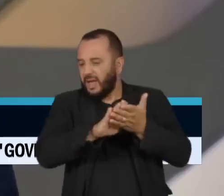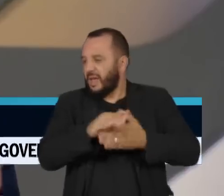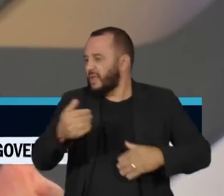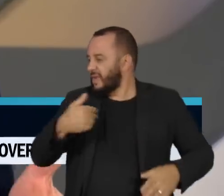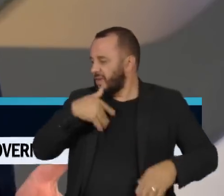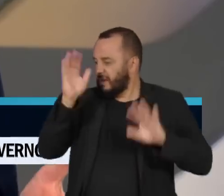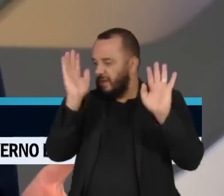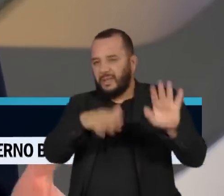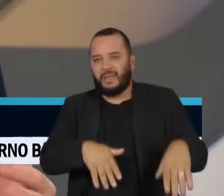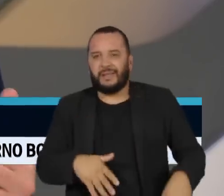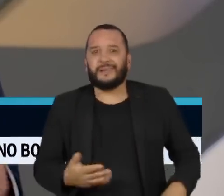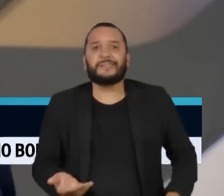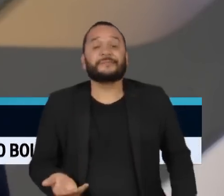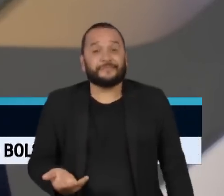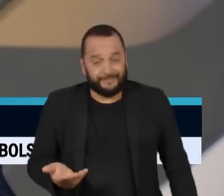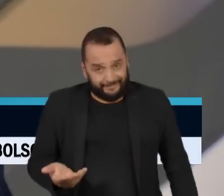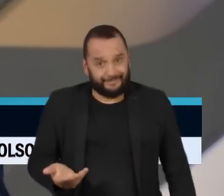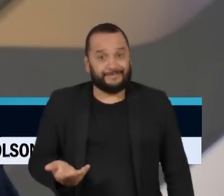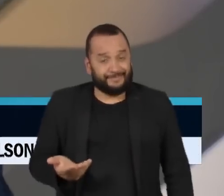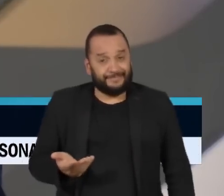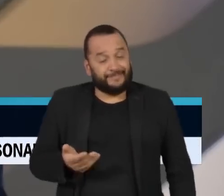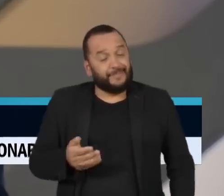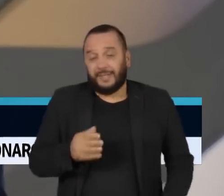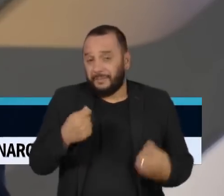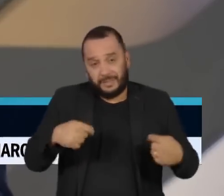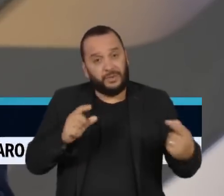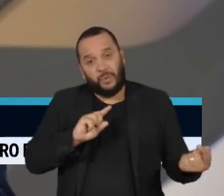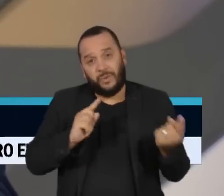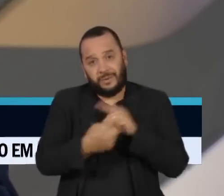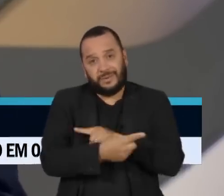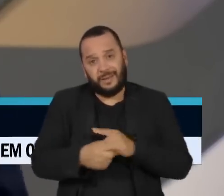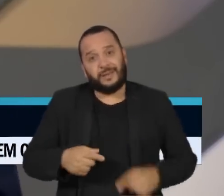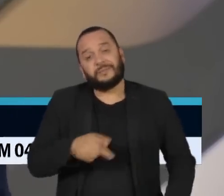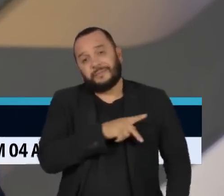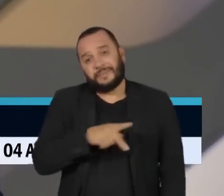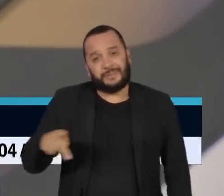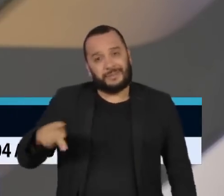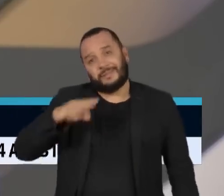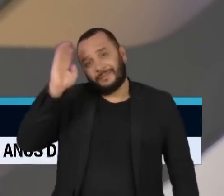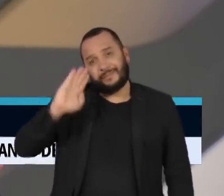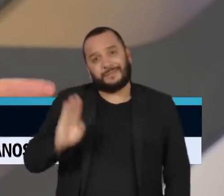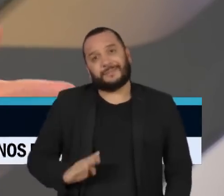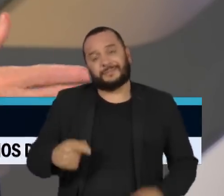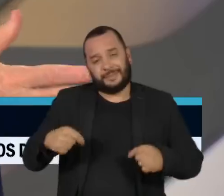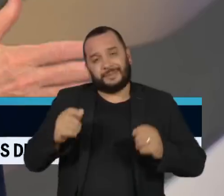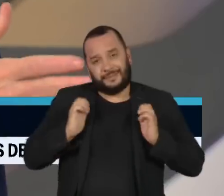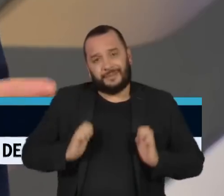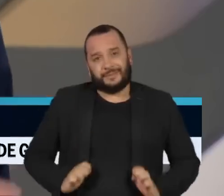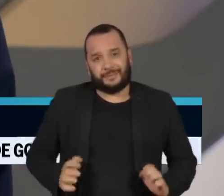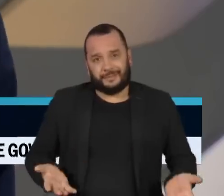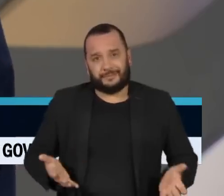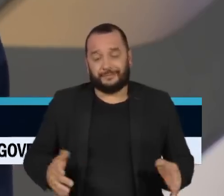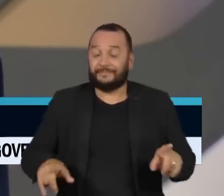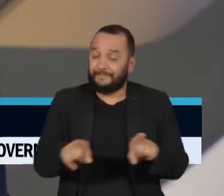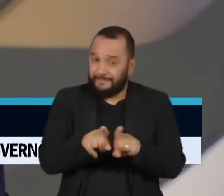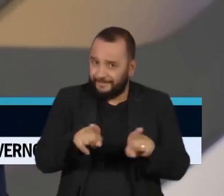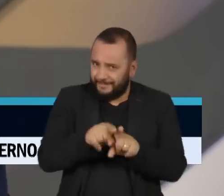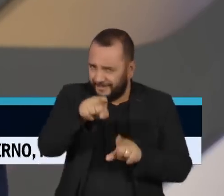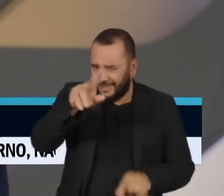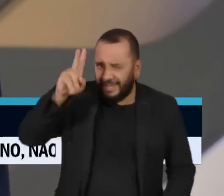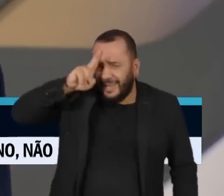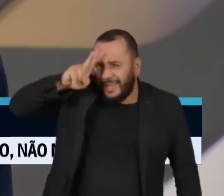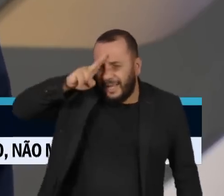é exatamente o contrário. Como é que o presidente da República pode fazer isso? Inclusive, em questões concretas, não sei se vocês